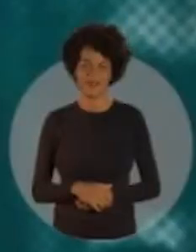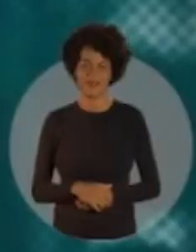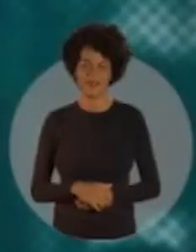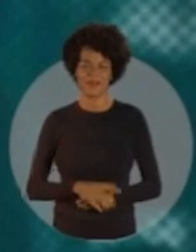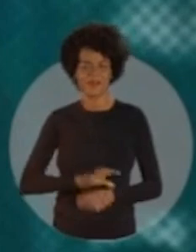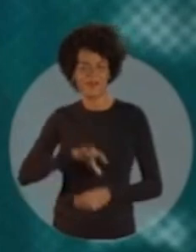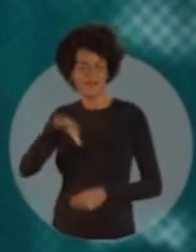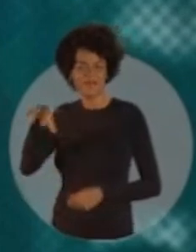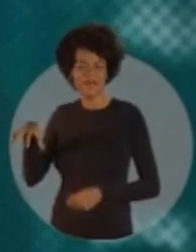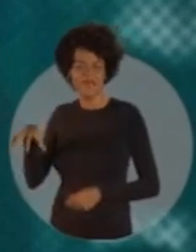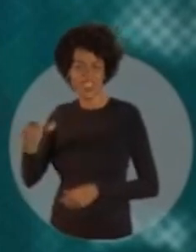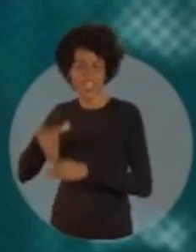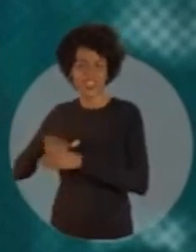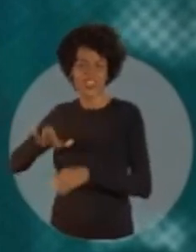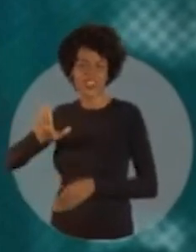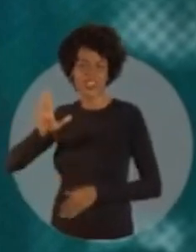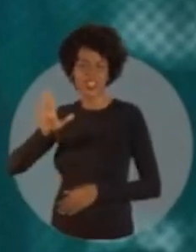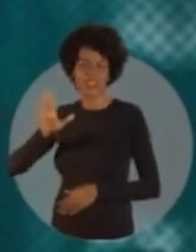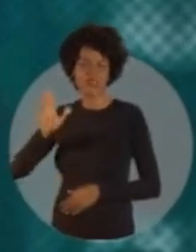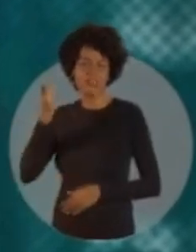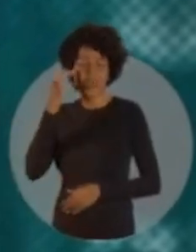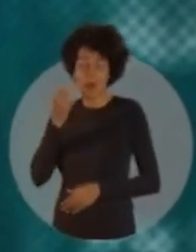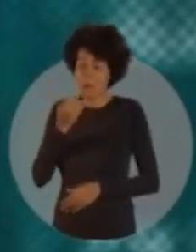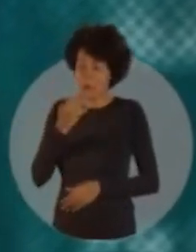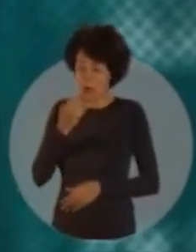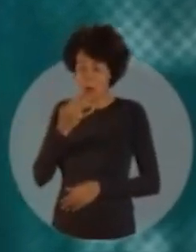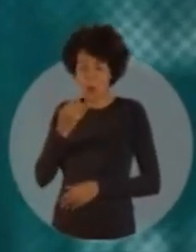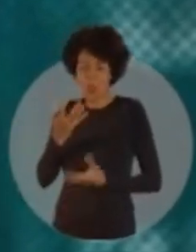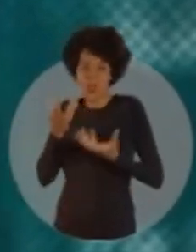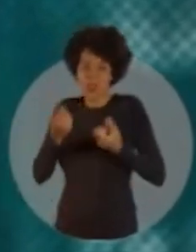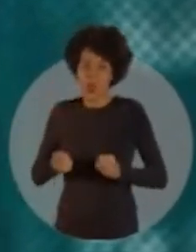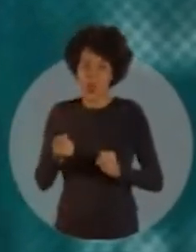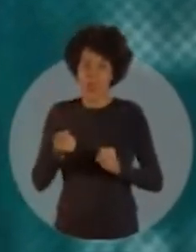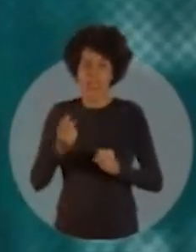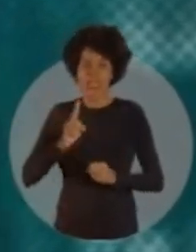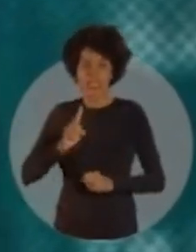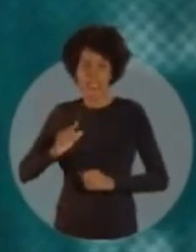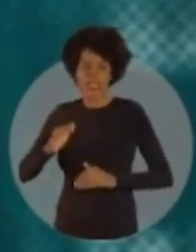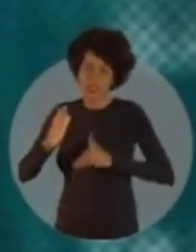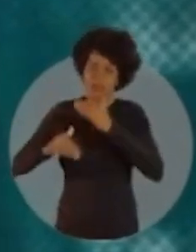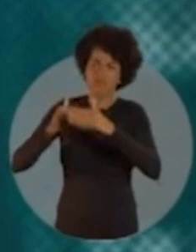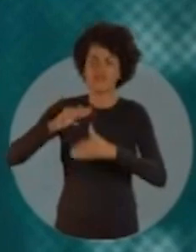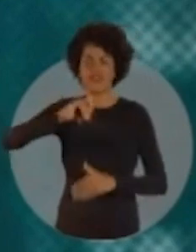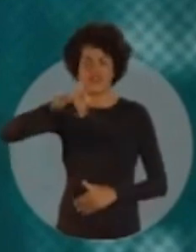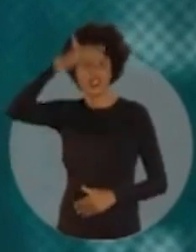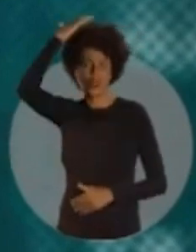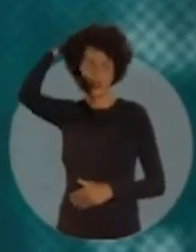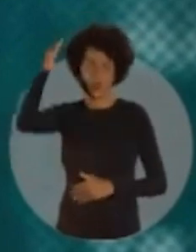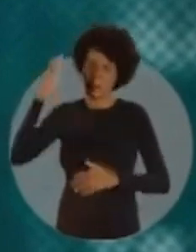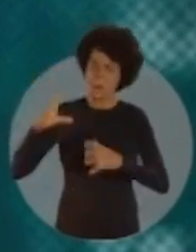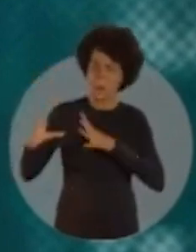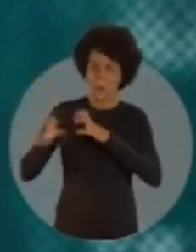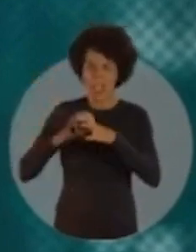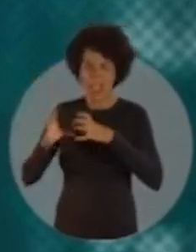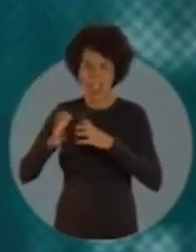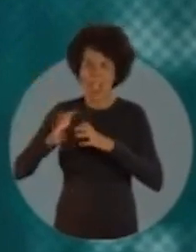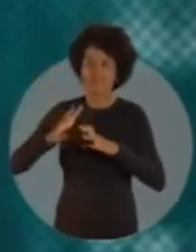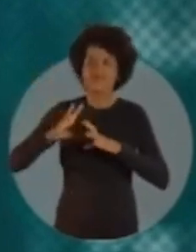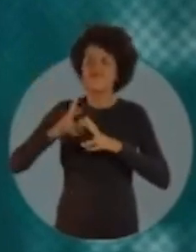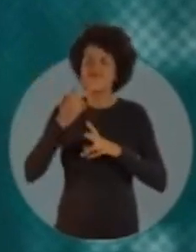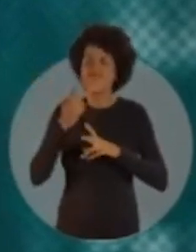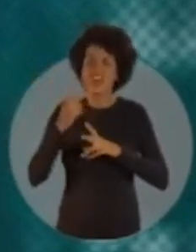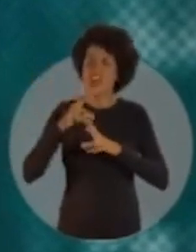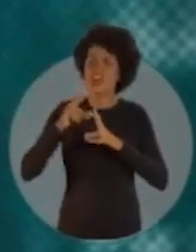do outro lado o candidato que se acha tão bom que não aceita o crescimento de Jerônimo que briga contra os fatos